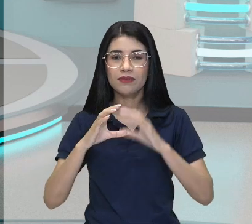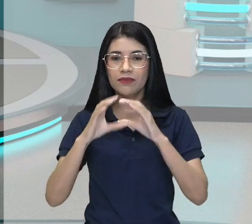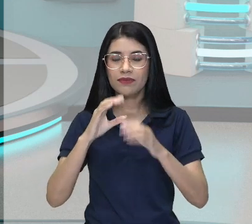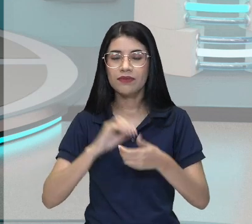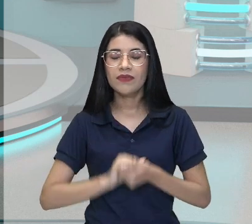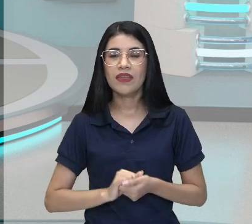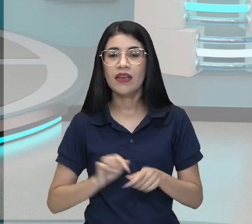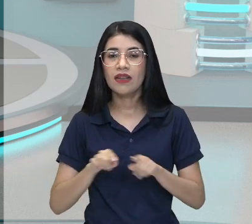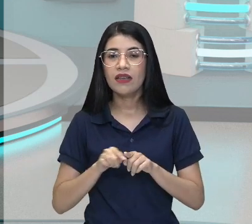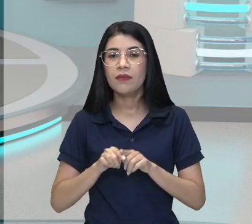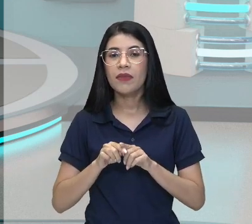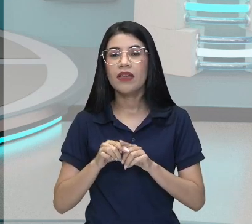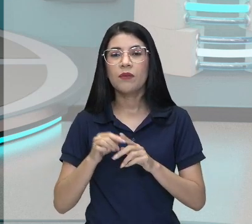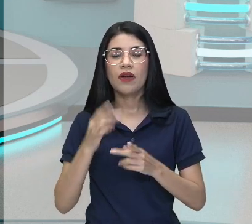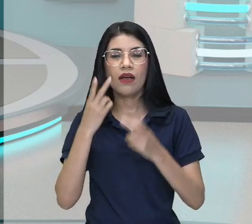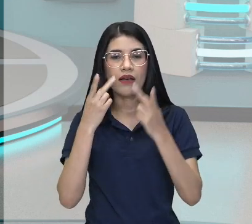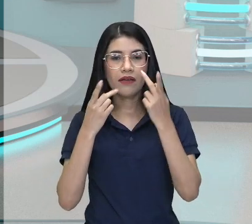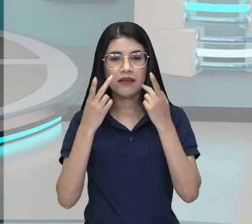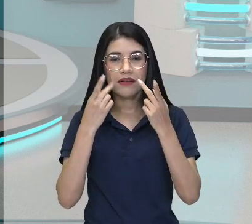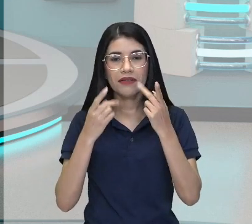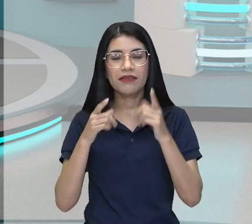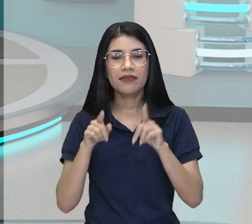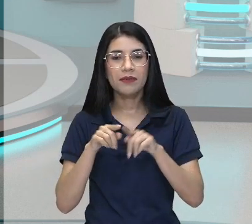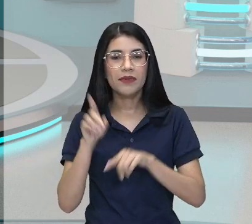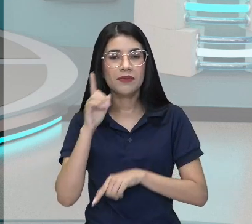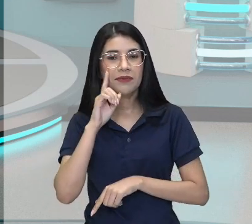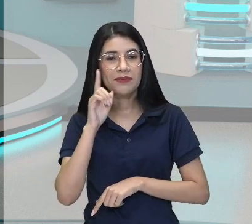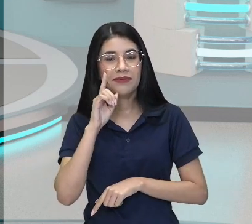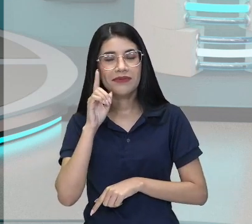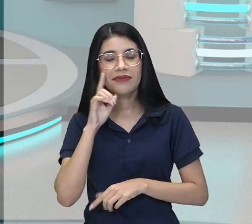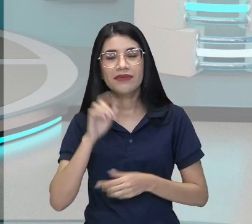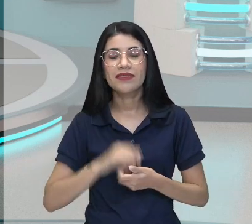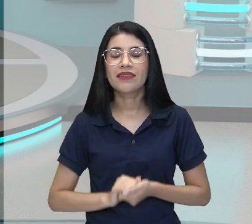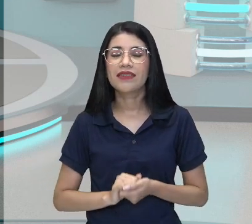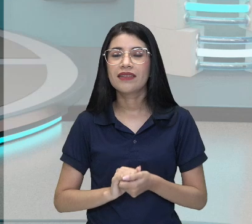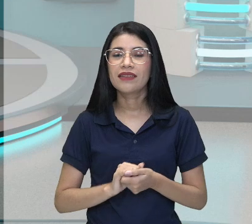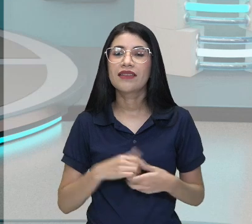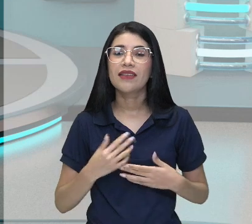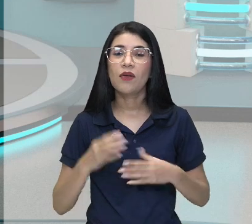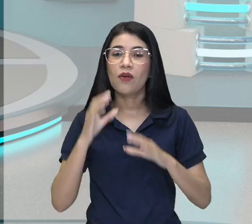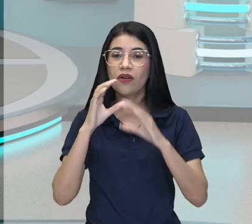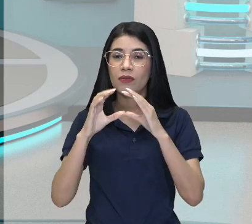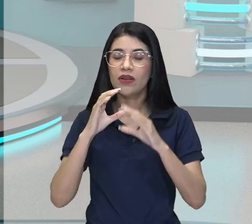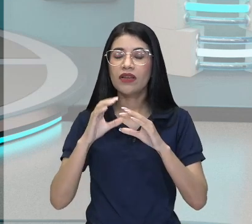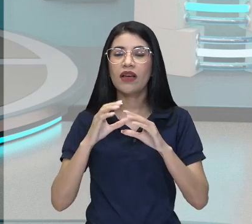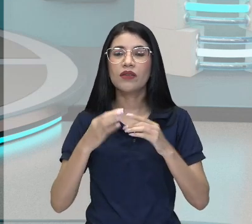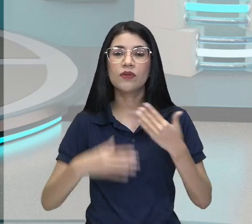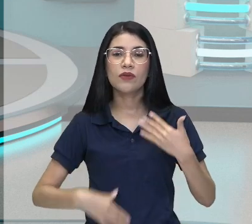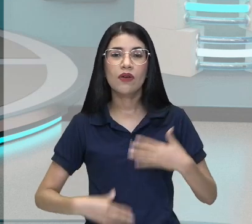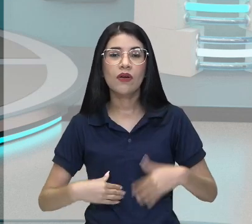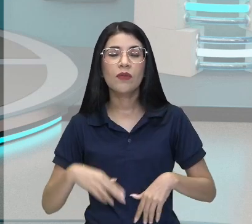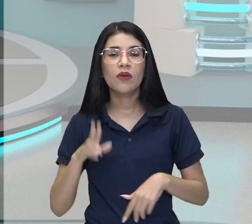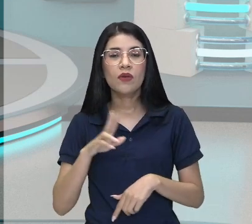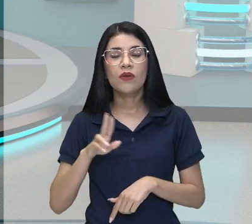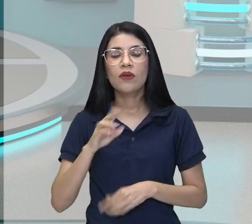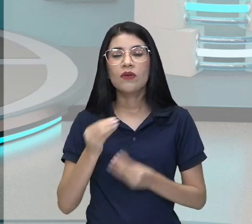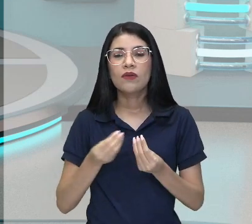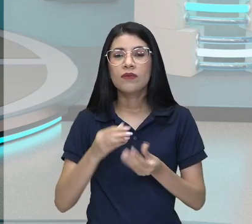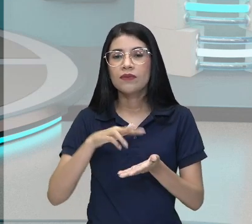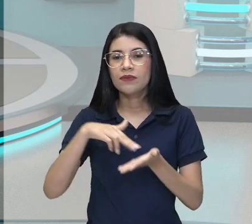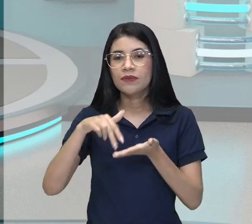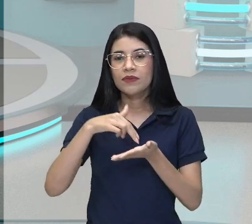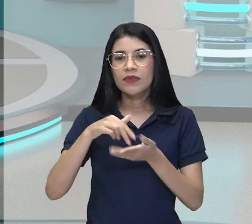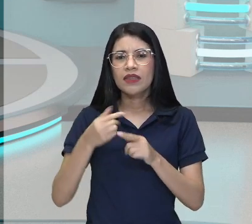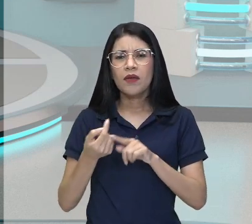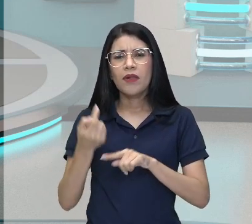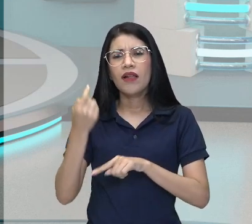dia a dia, certo? Então, comunicar com o corpo, a dança fala, né? Veio lá